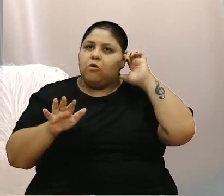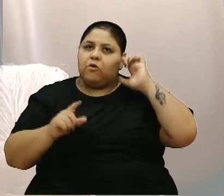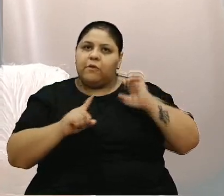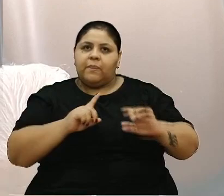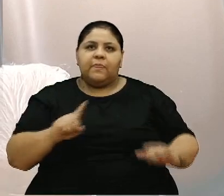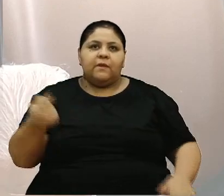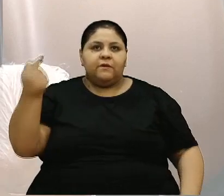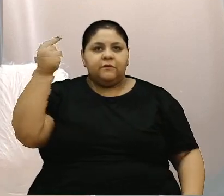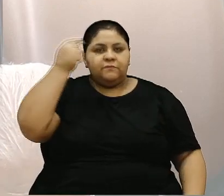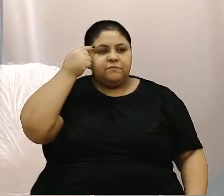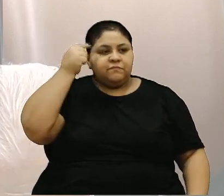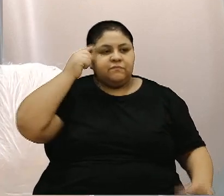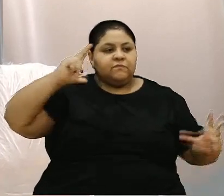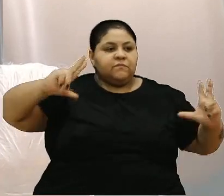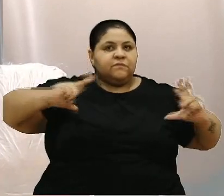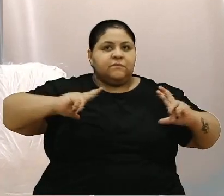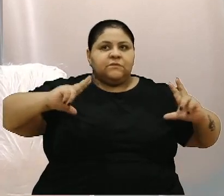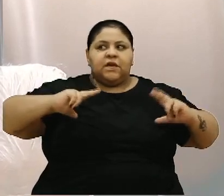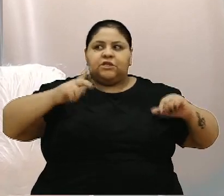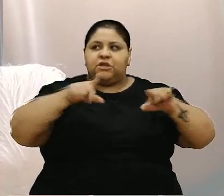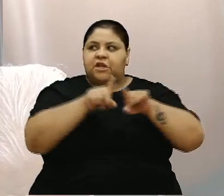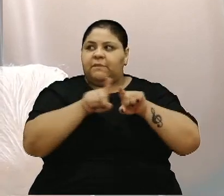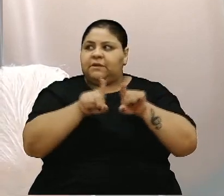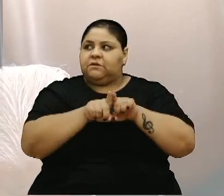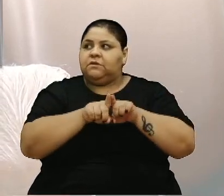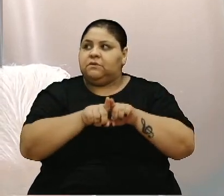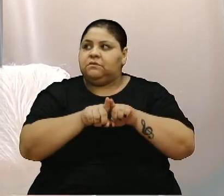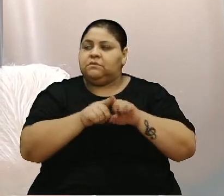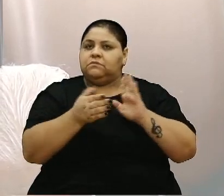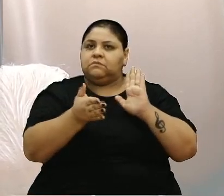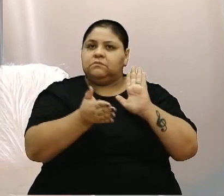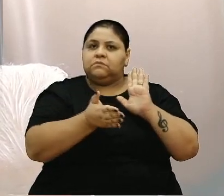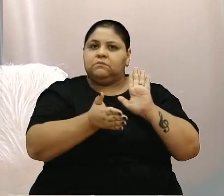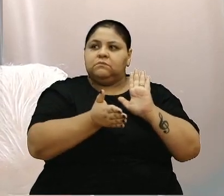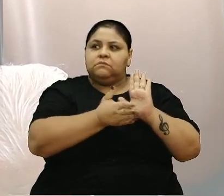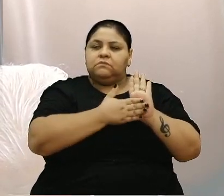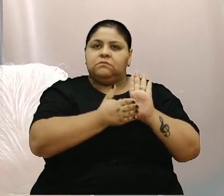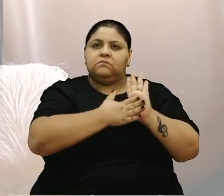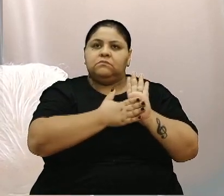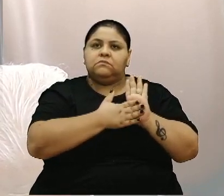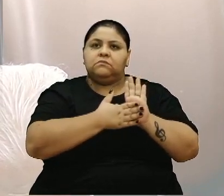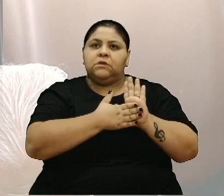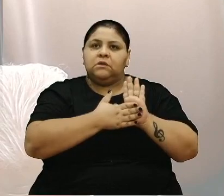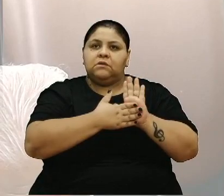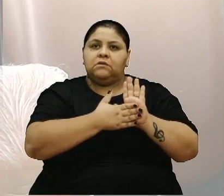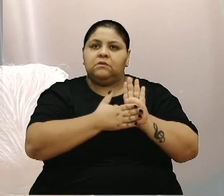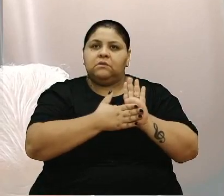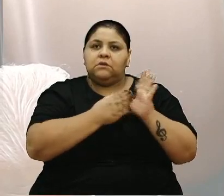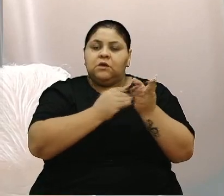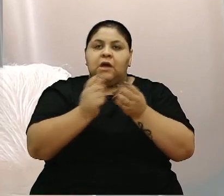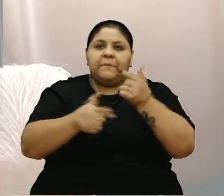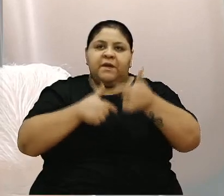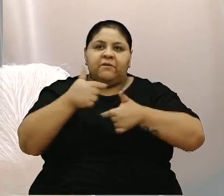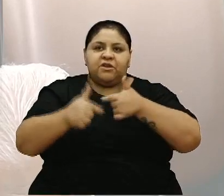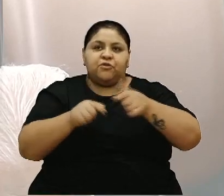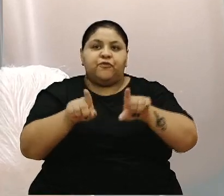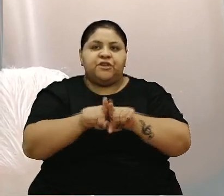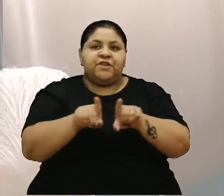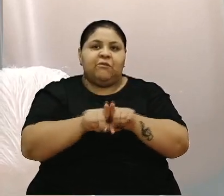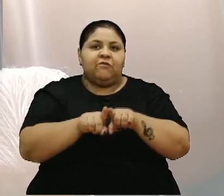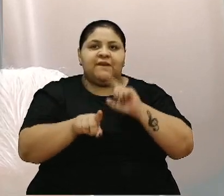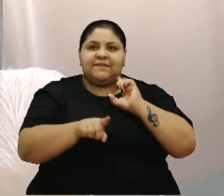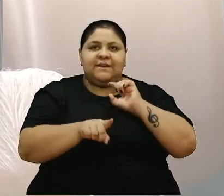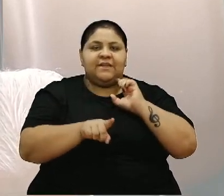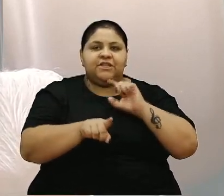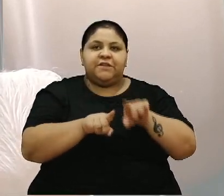nas suas particularidades. E esta é uma pauta densa. Para declarar o voto. Com muito trabalho, e ficou evidenciado aqui